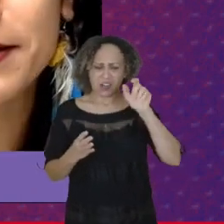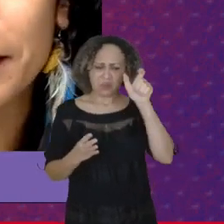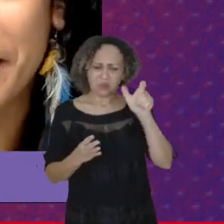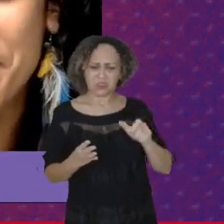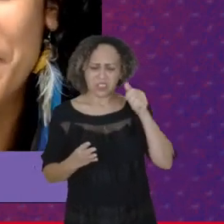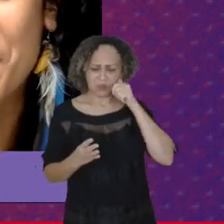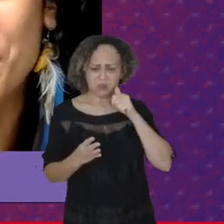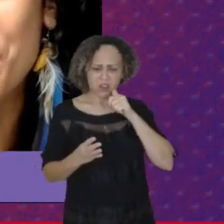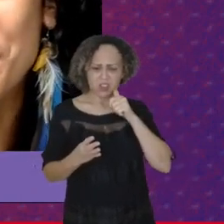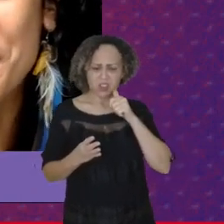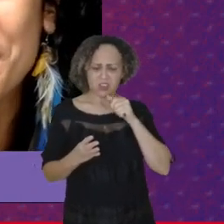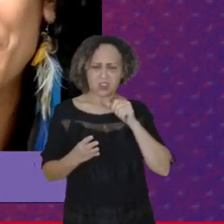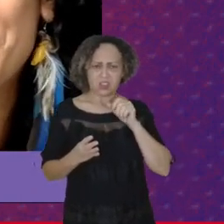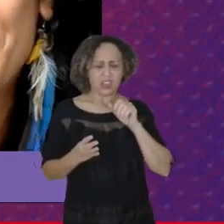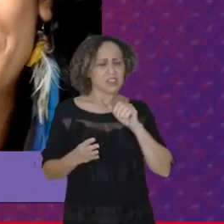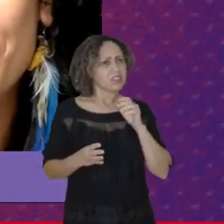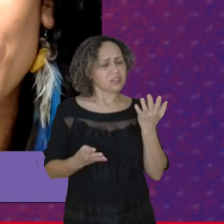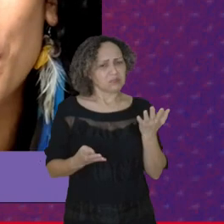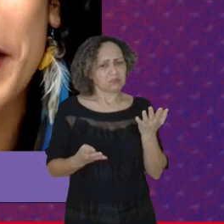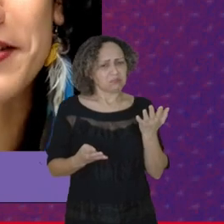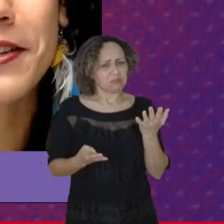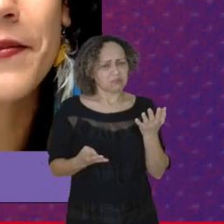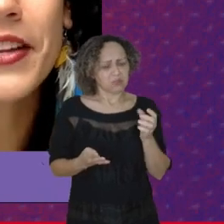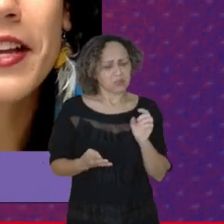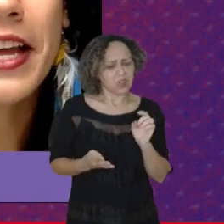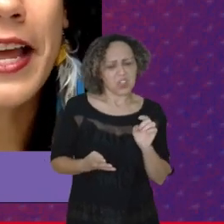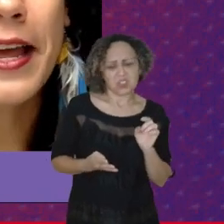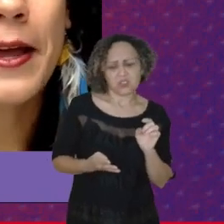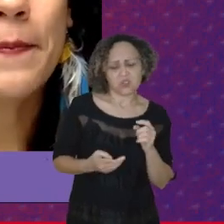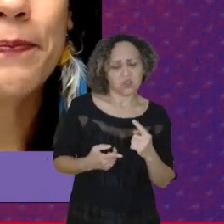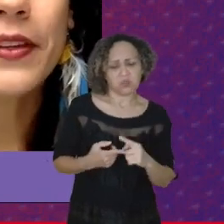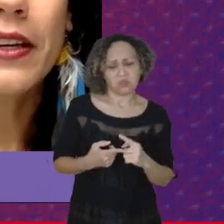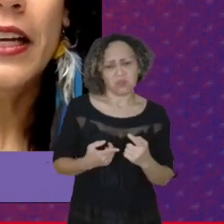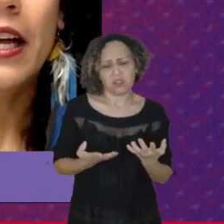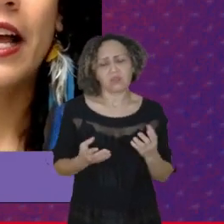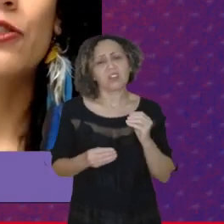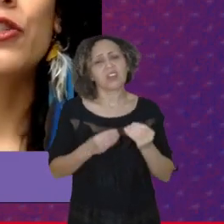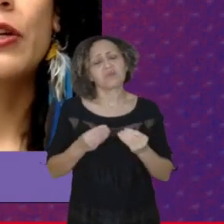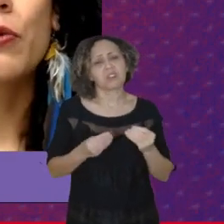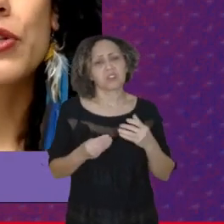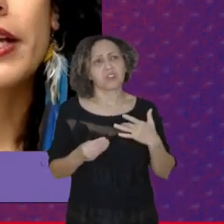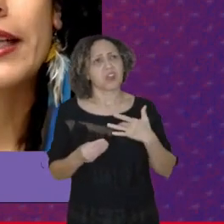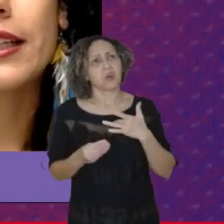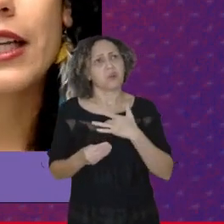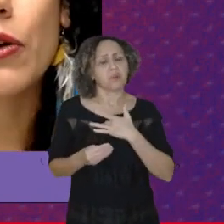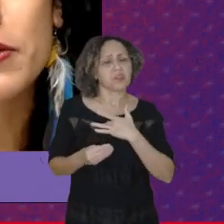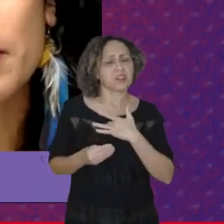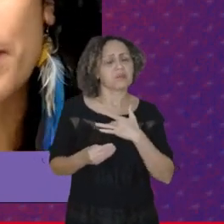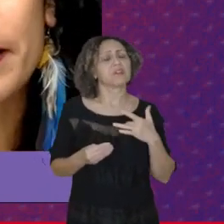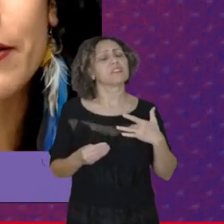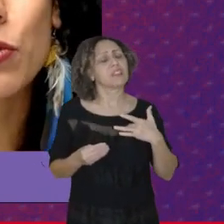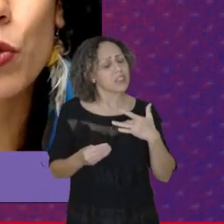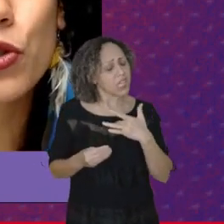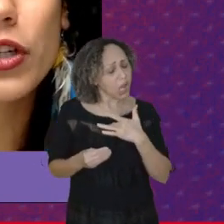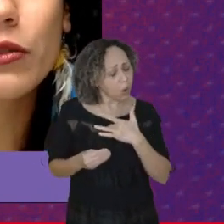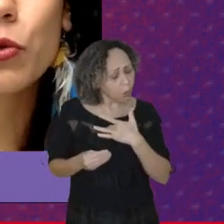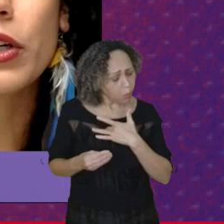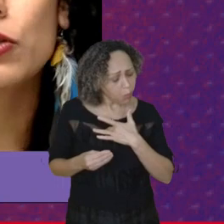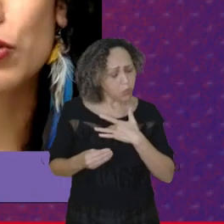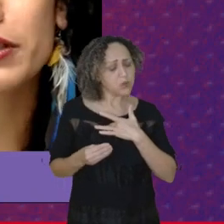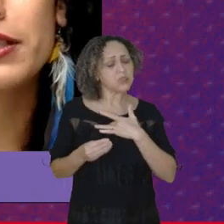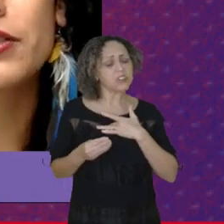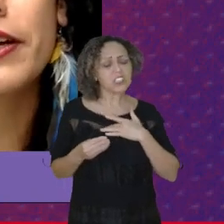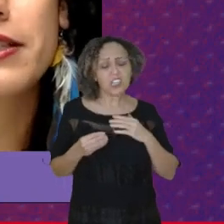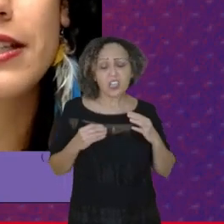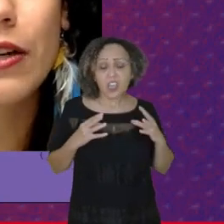ausência de doença, né, a gente não só ausência de doença, a gente ser considerada na nossa